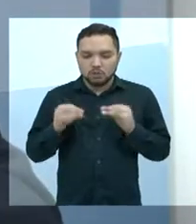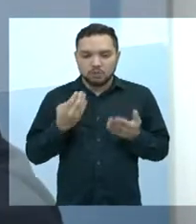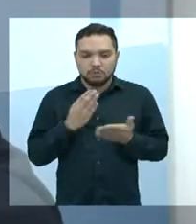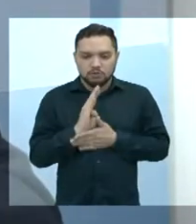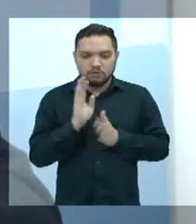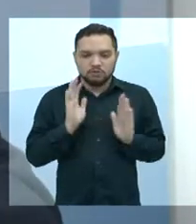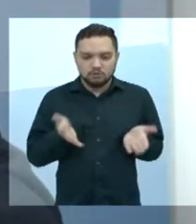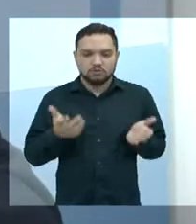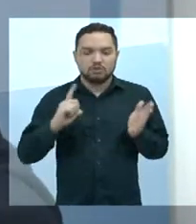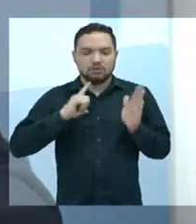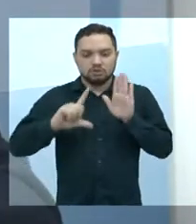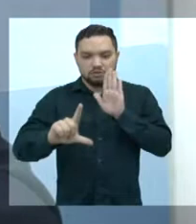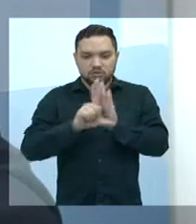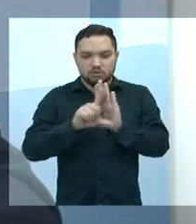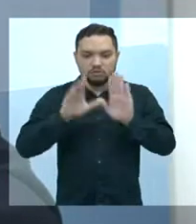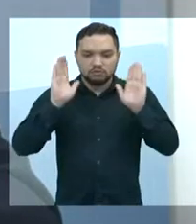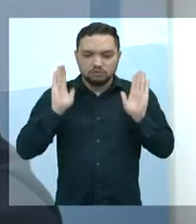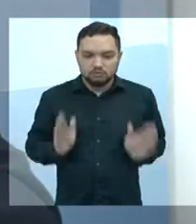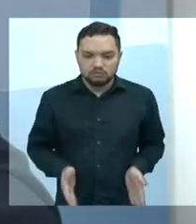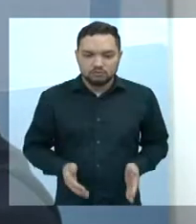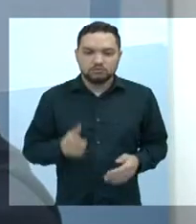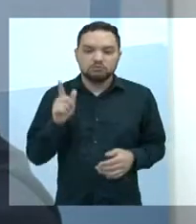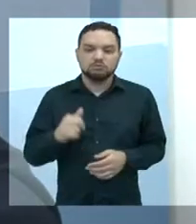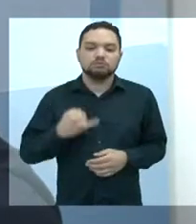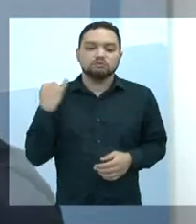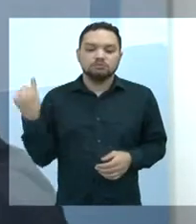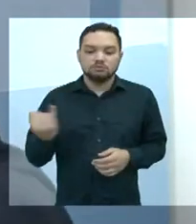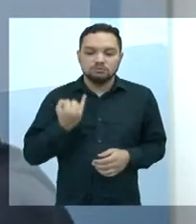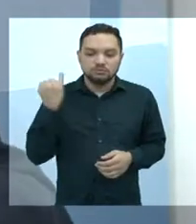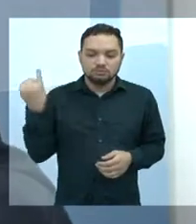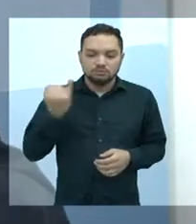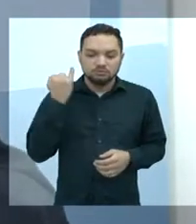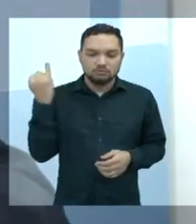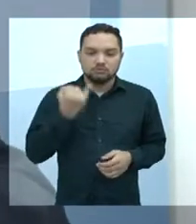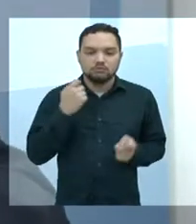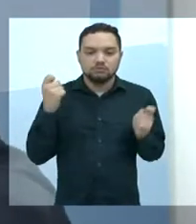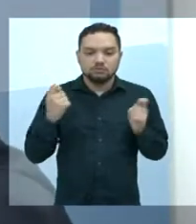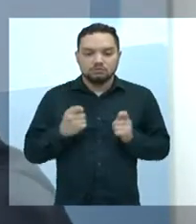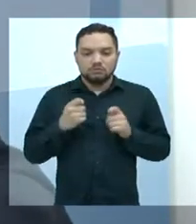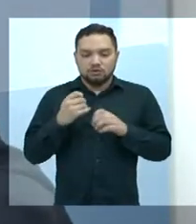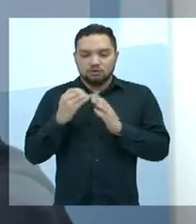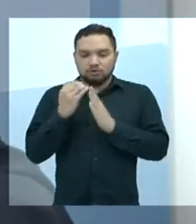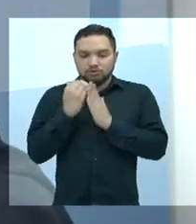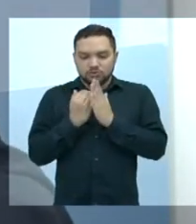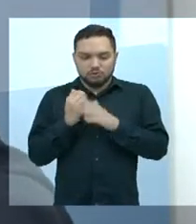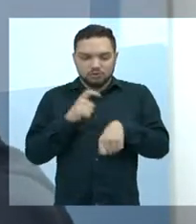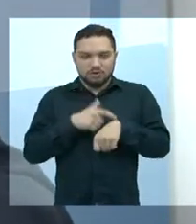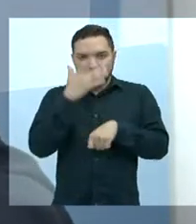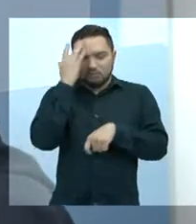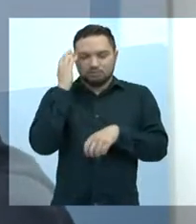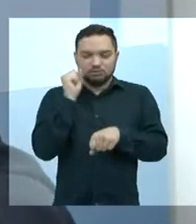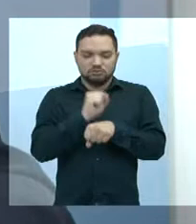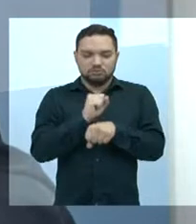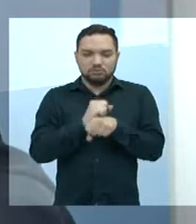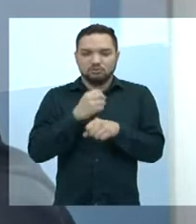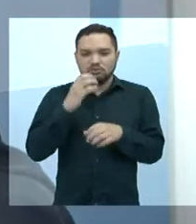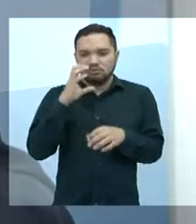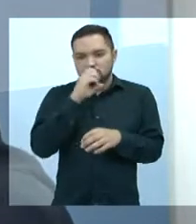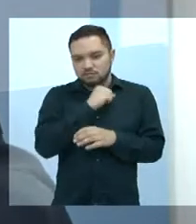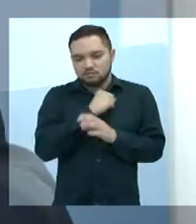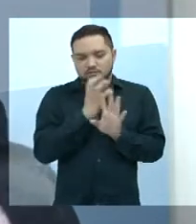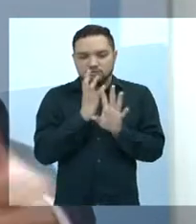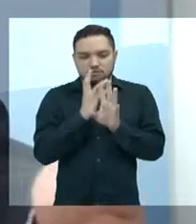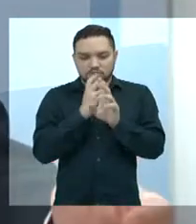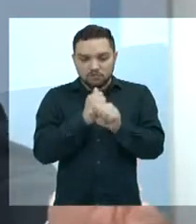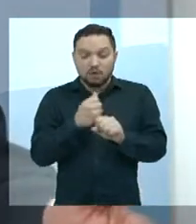e hoje é lei isso aí. Isso é uma coisa importantíssima para que a gente possa diminuir o tempo daquelas pessoas assim, que